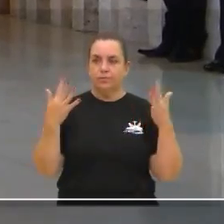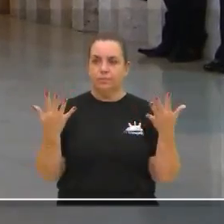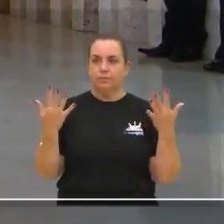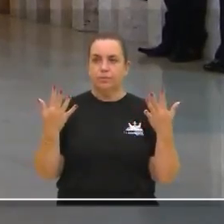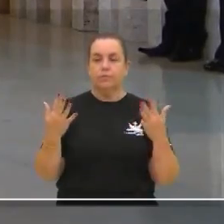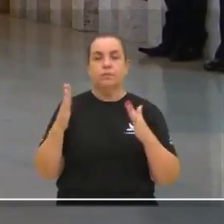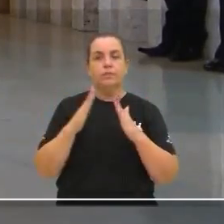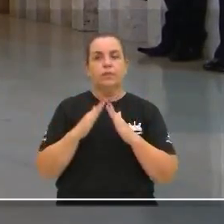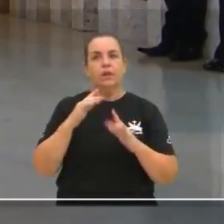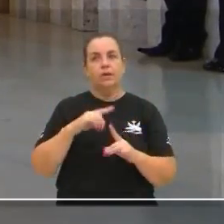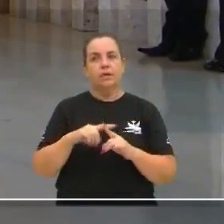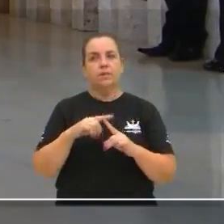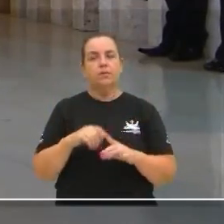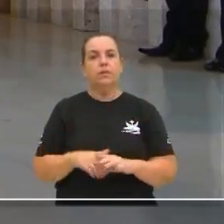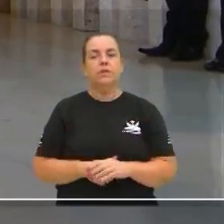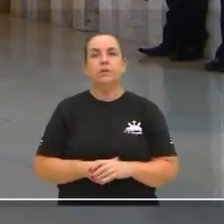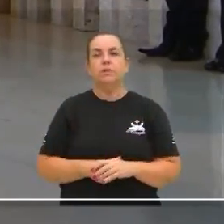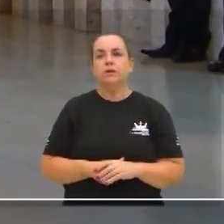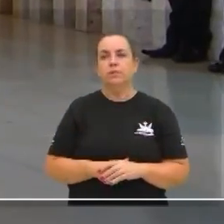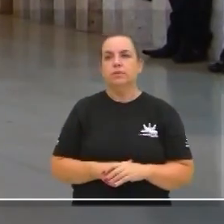Igreja. Escute.